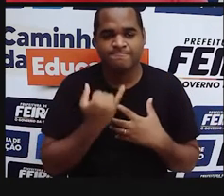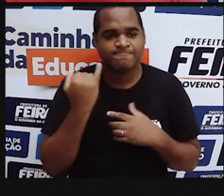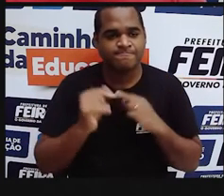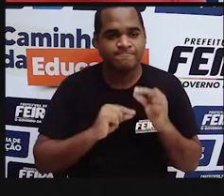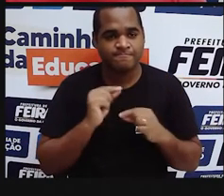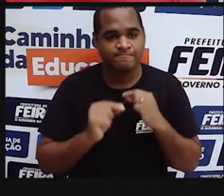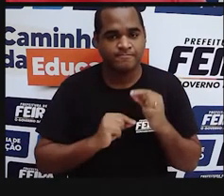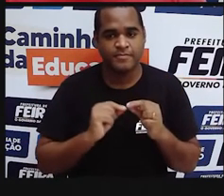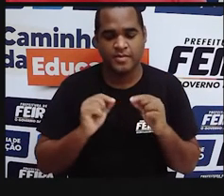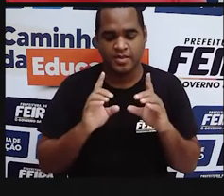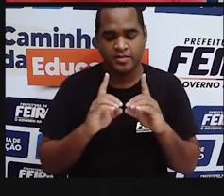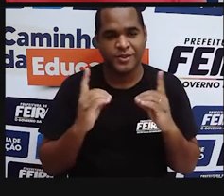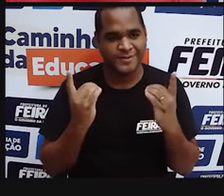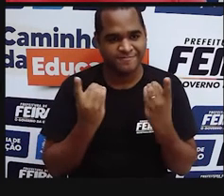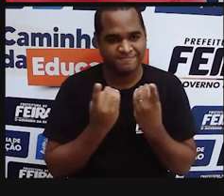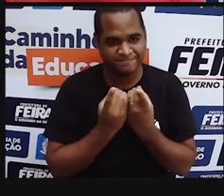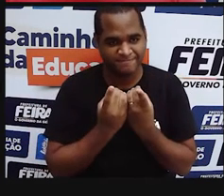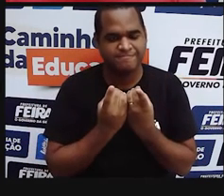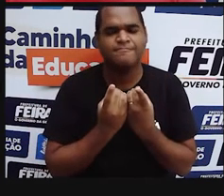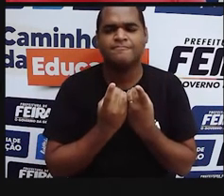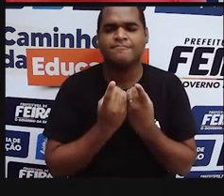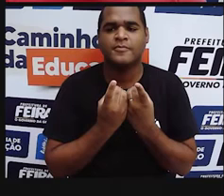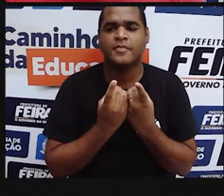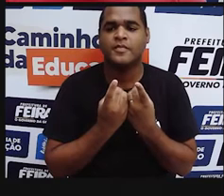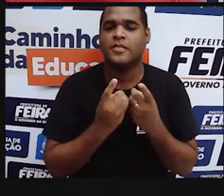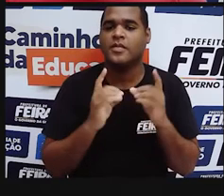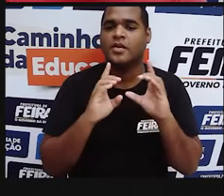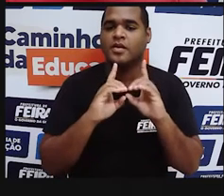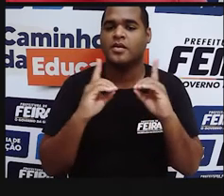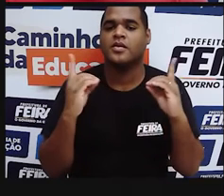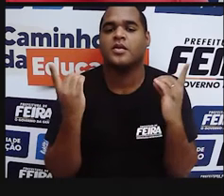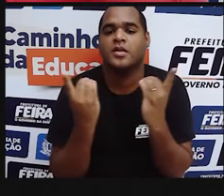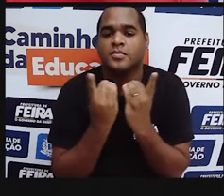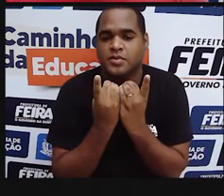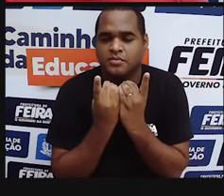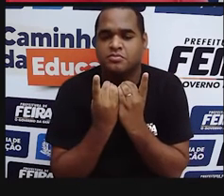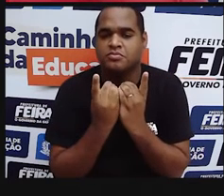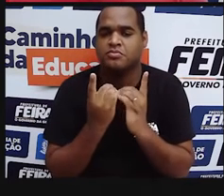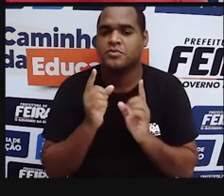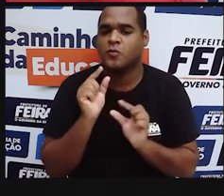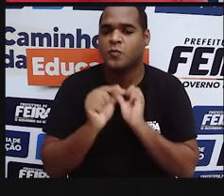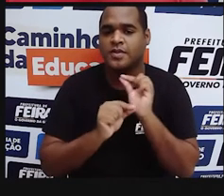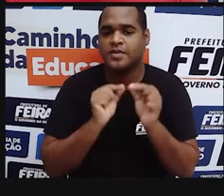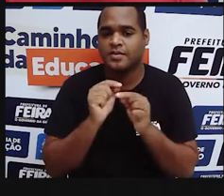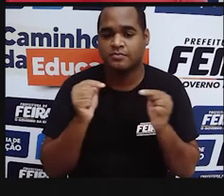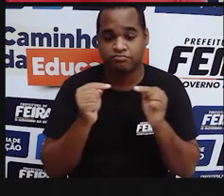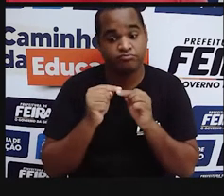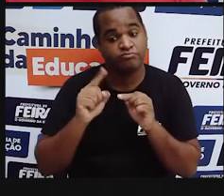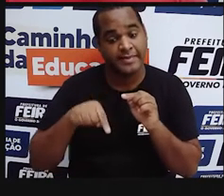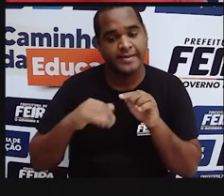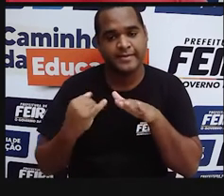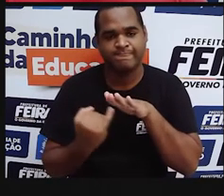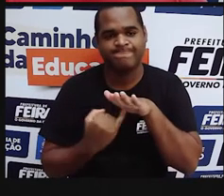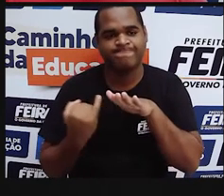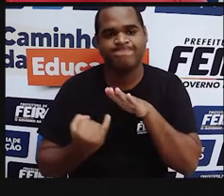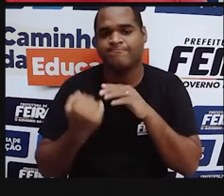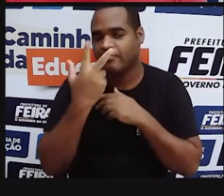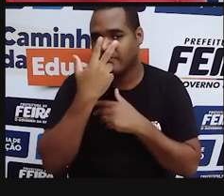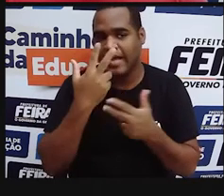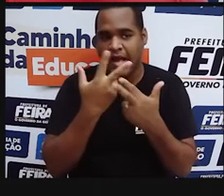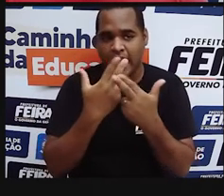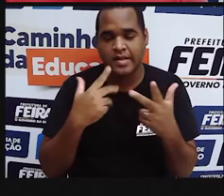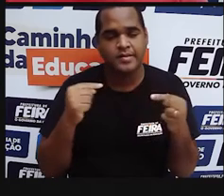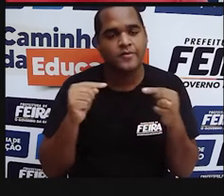um pouquinho sobre democracia. A democracia que é uma instituição que a